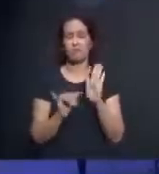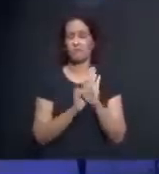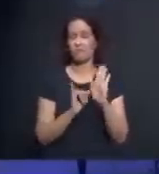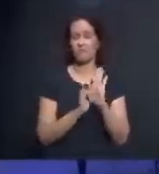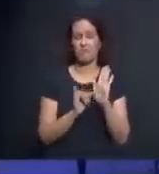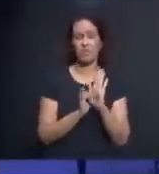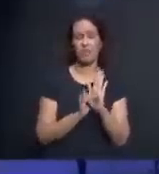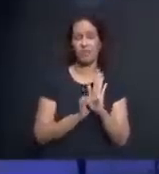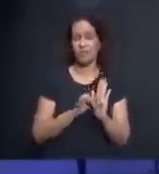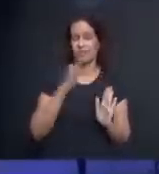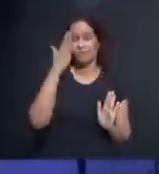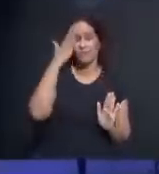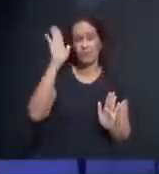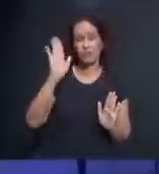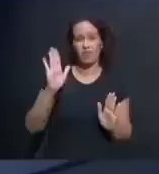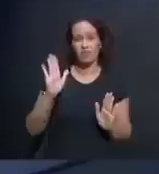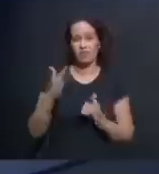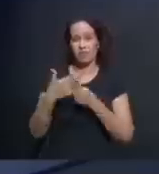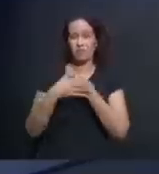meu chamado?